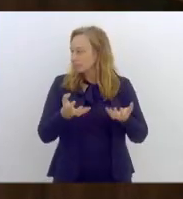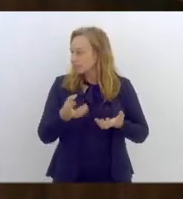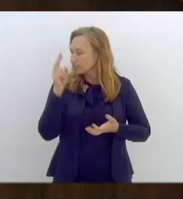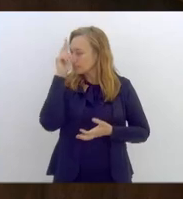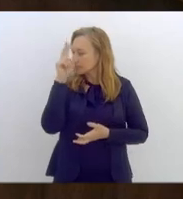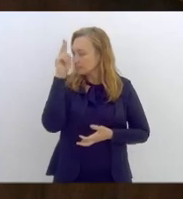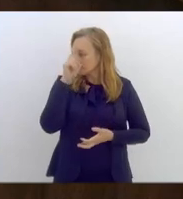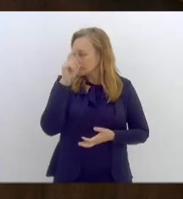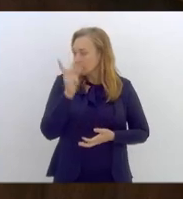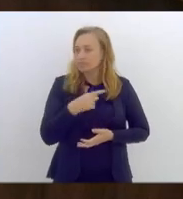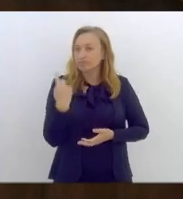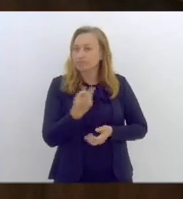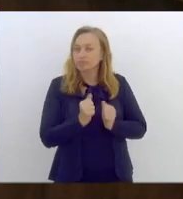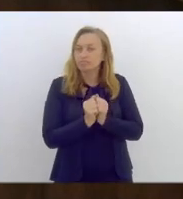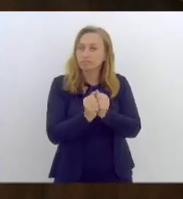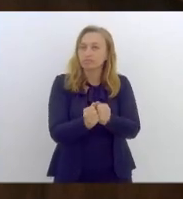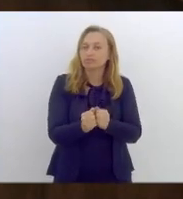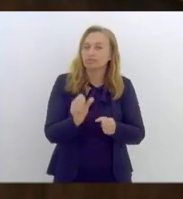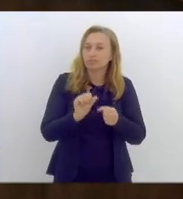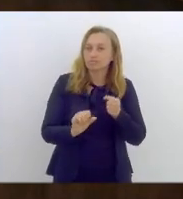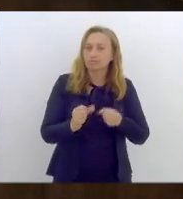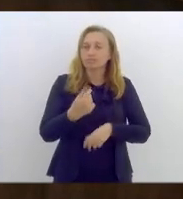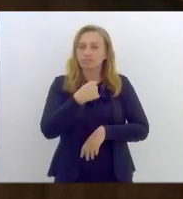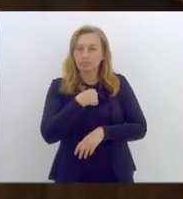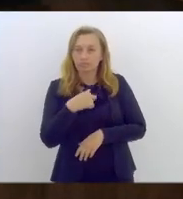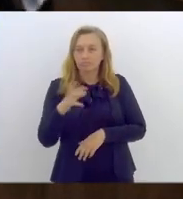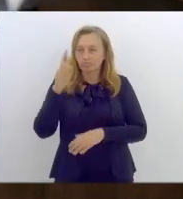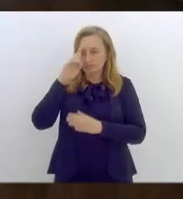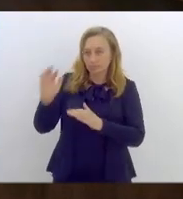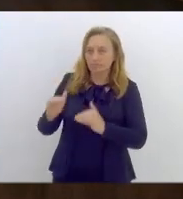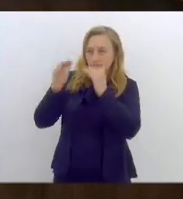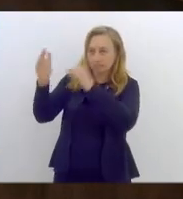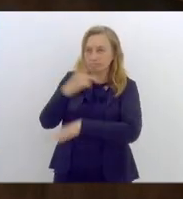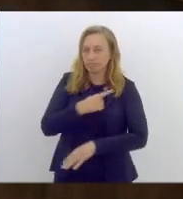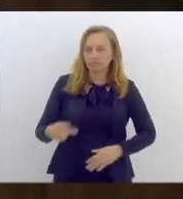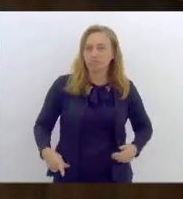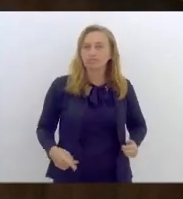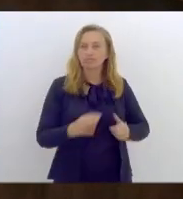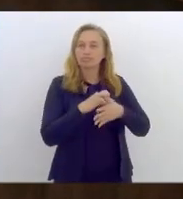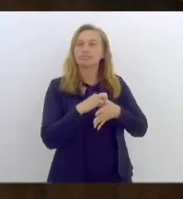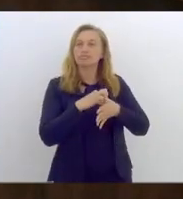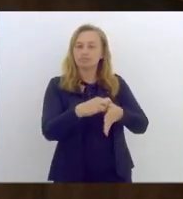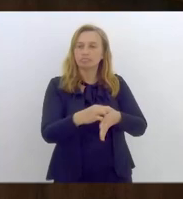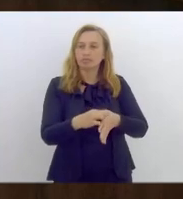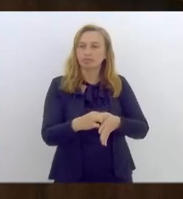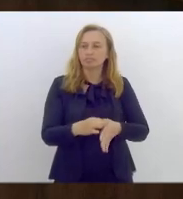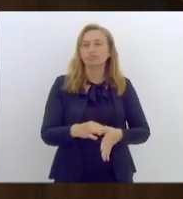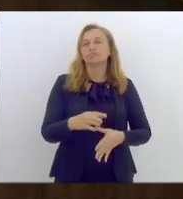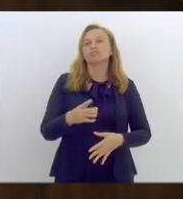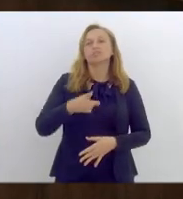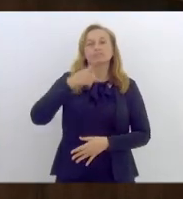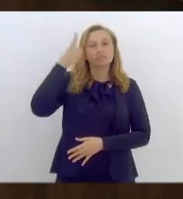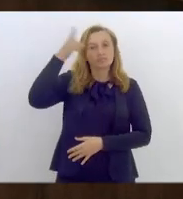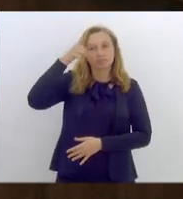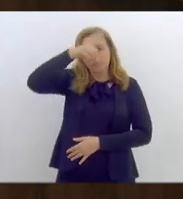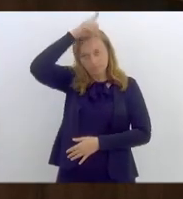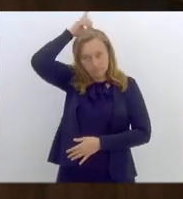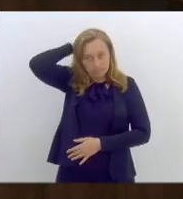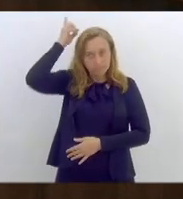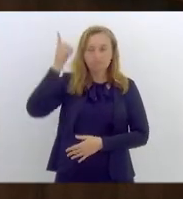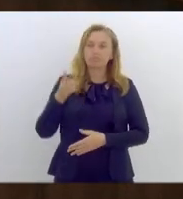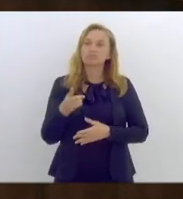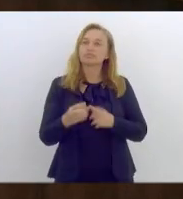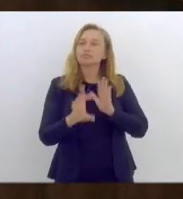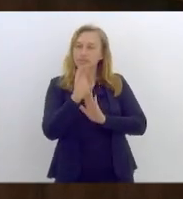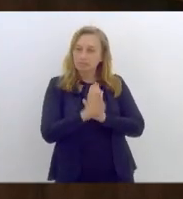que nós fizemos juntos eu vossa excelência sobre liderança do Luiz Paulo uma Emenda constituição do estado que foi aprovada foi promulgada